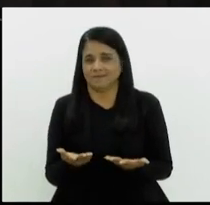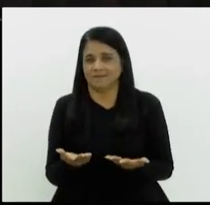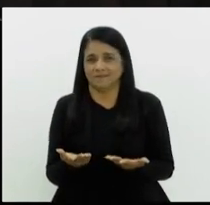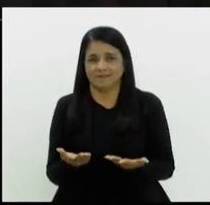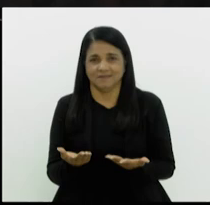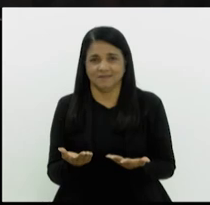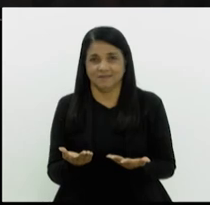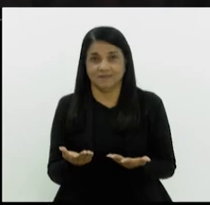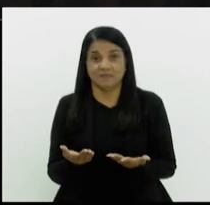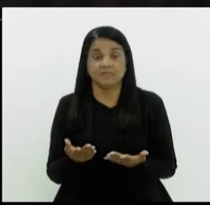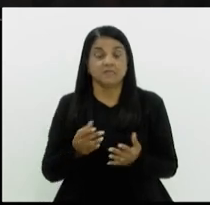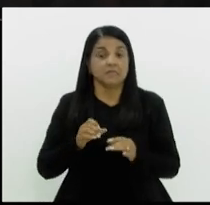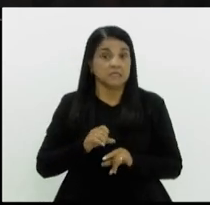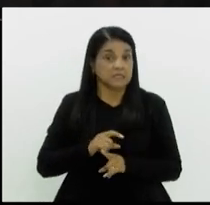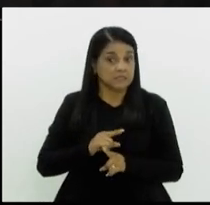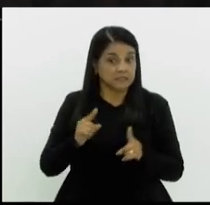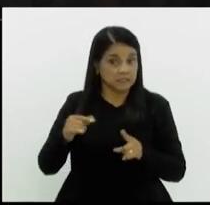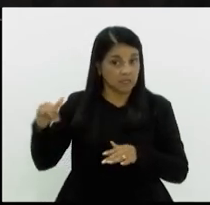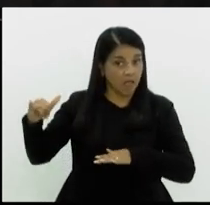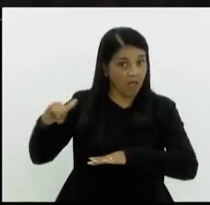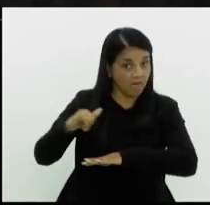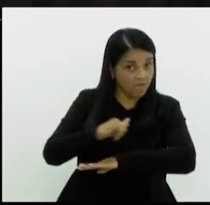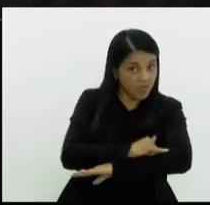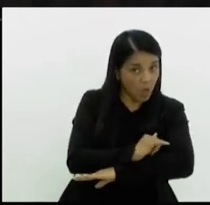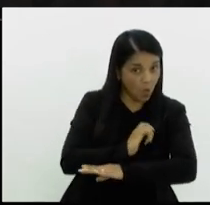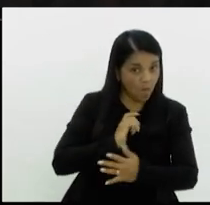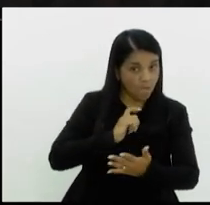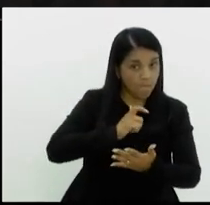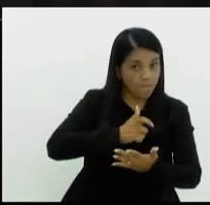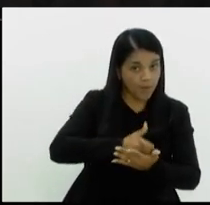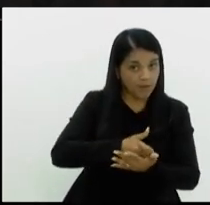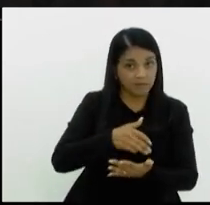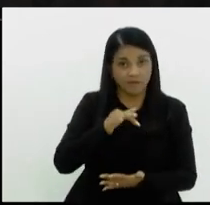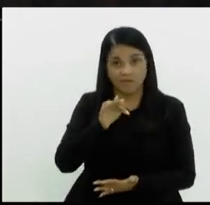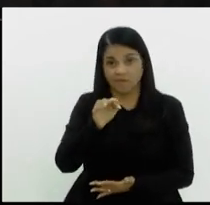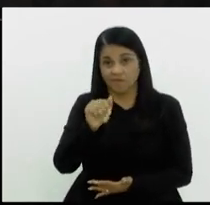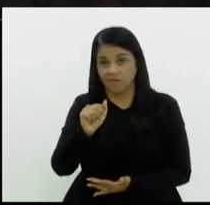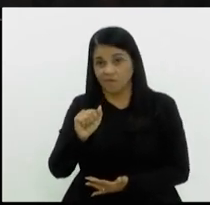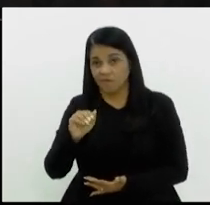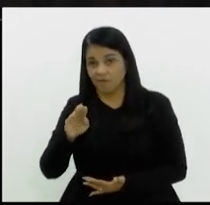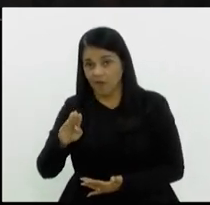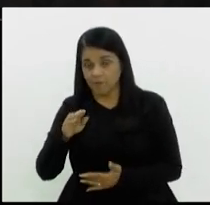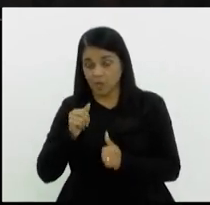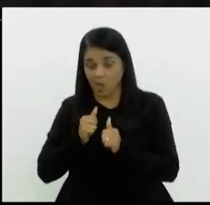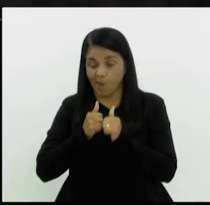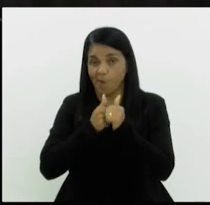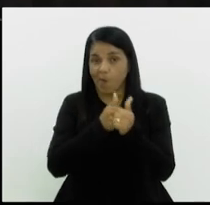os aviões da FAB, que acompanham a gigantesca comitiva.